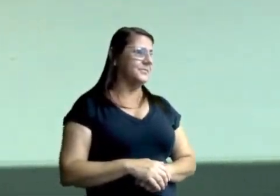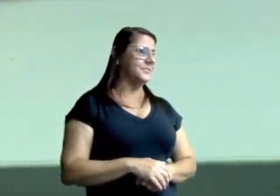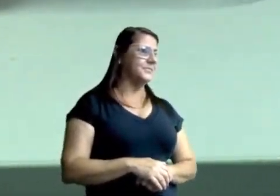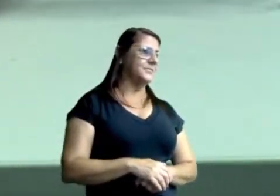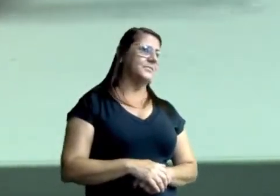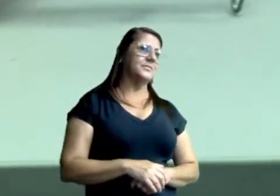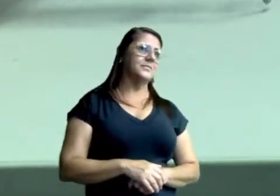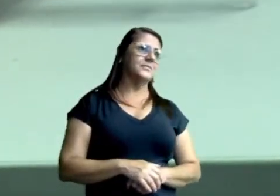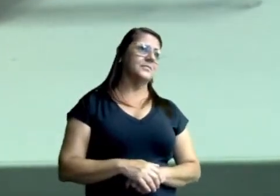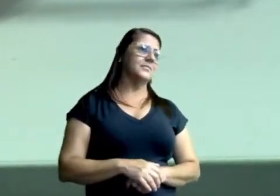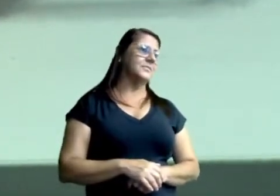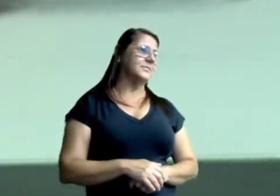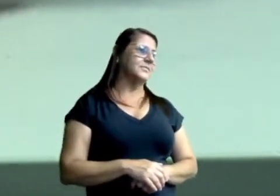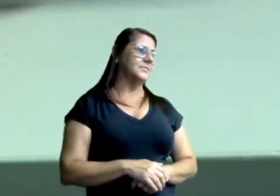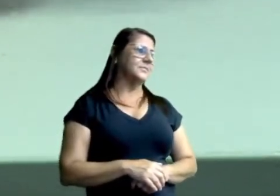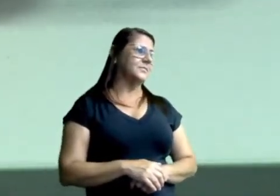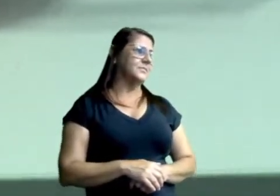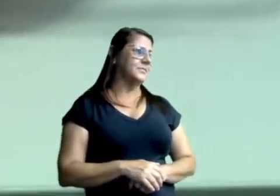Aqui.